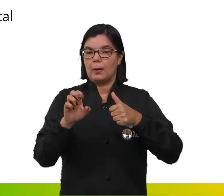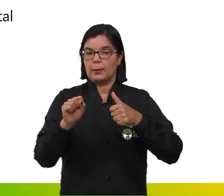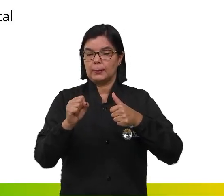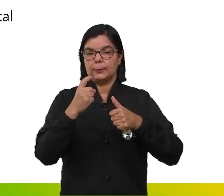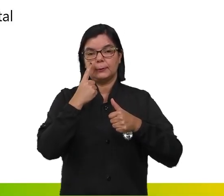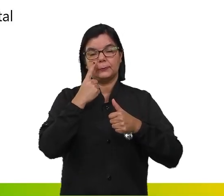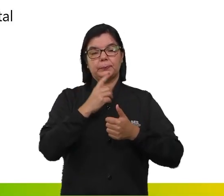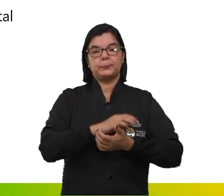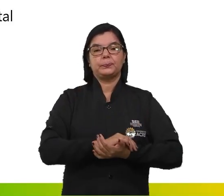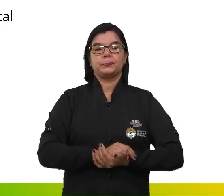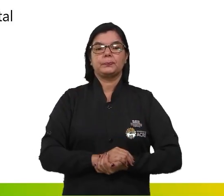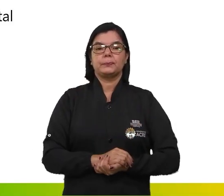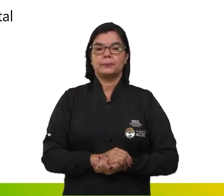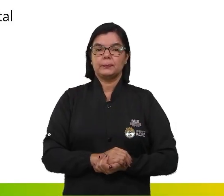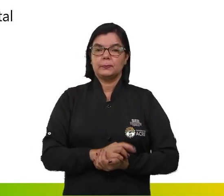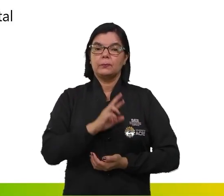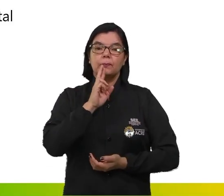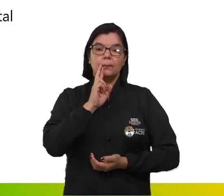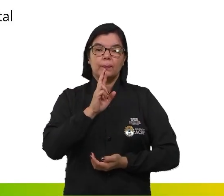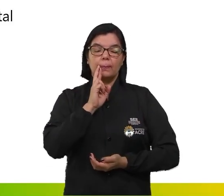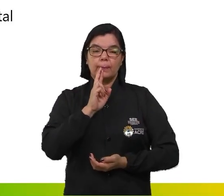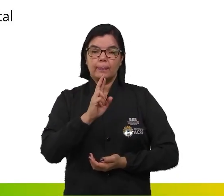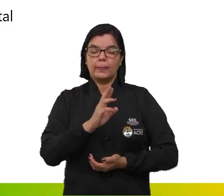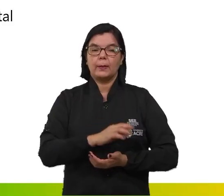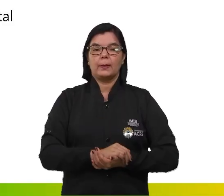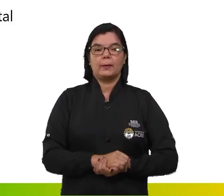Então vamos lá. Vamos resolver